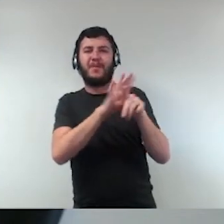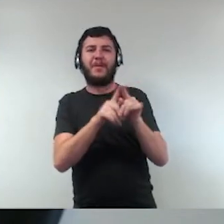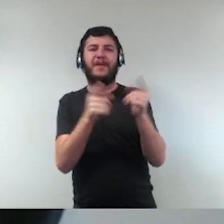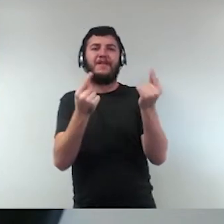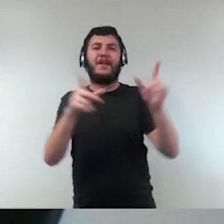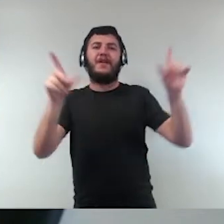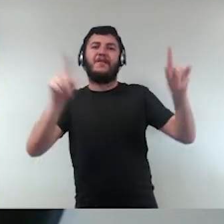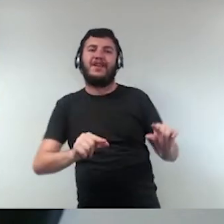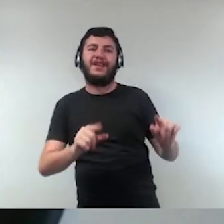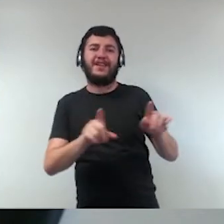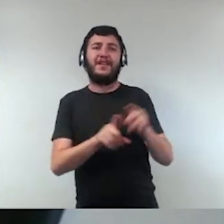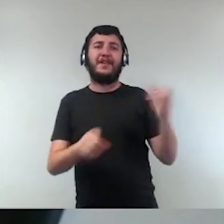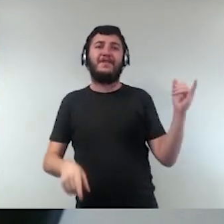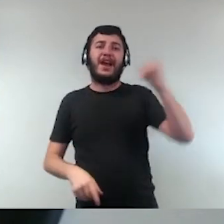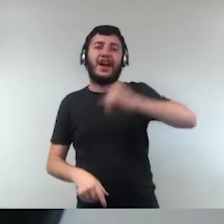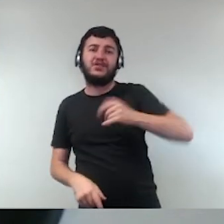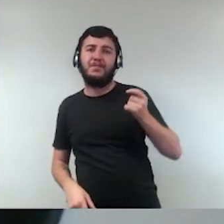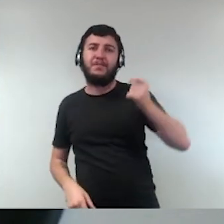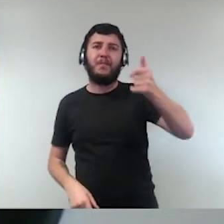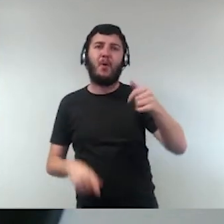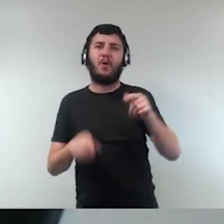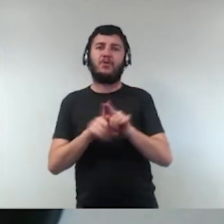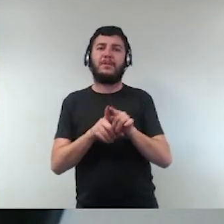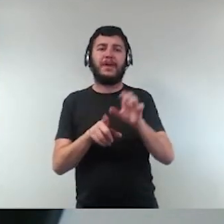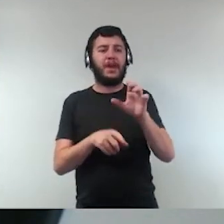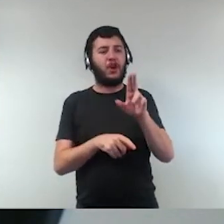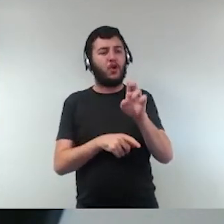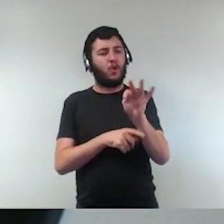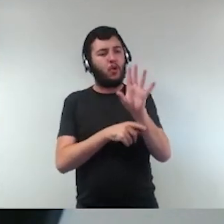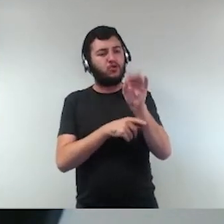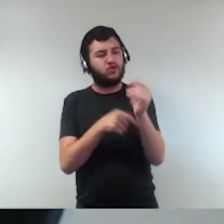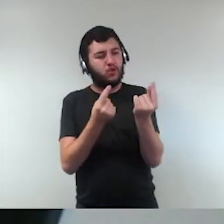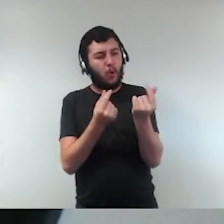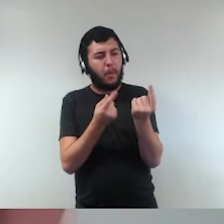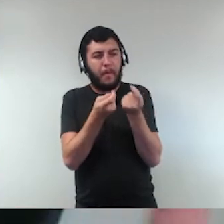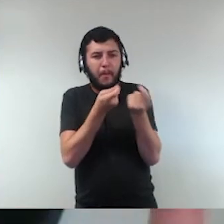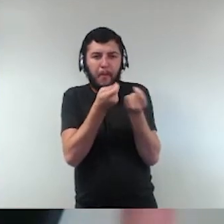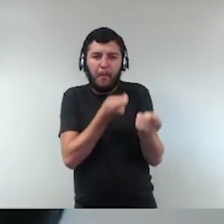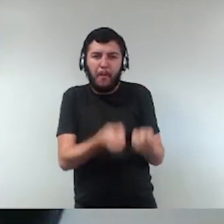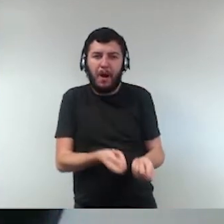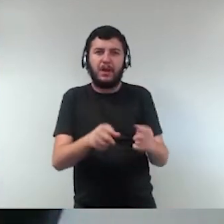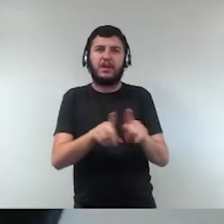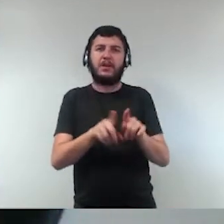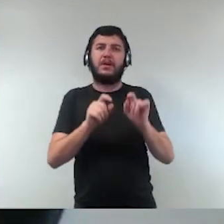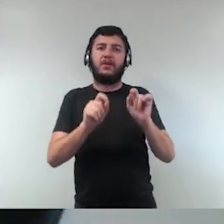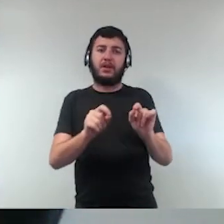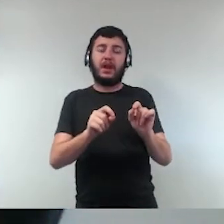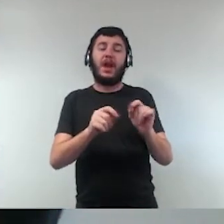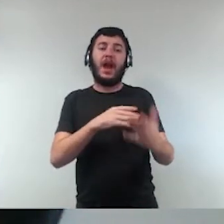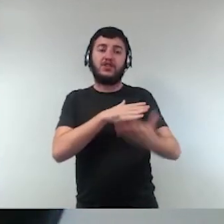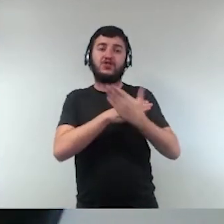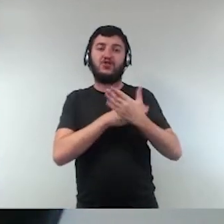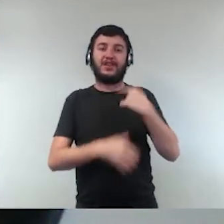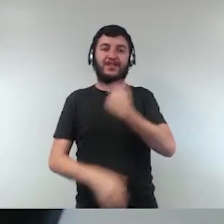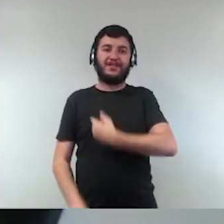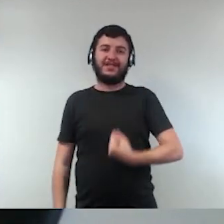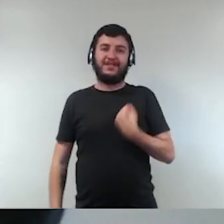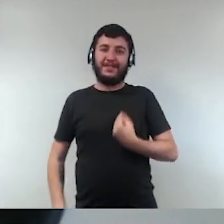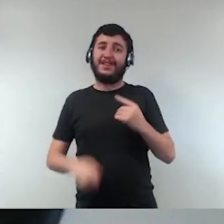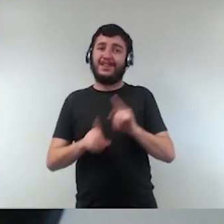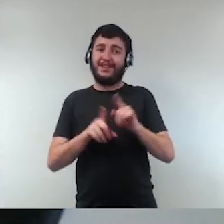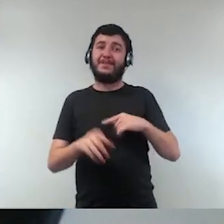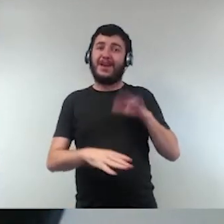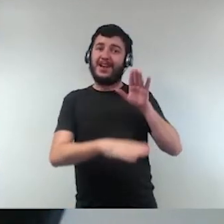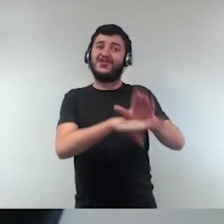custos, significa otimização do tempo para a advocacia e para a nossa vida. Espero ter,